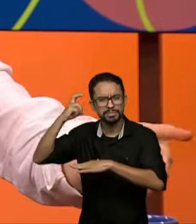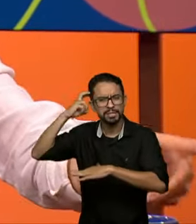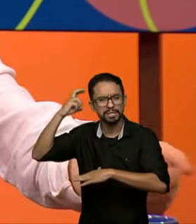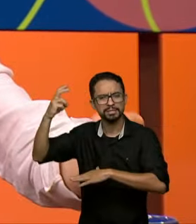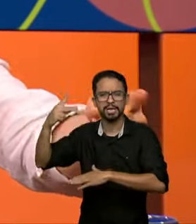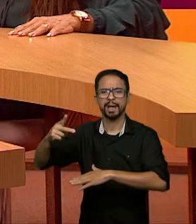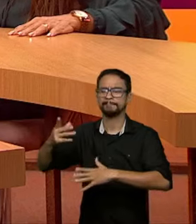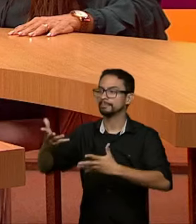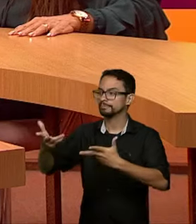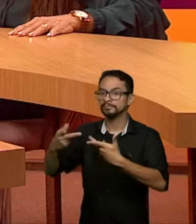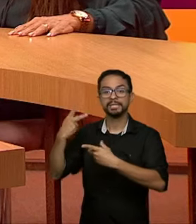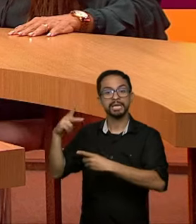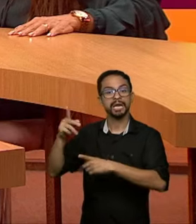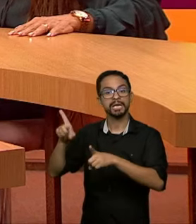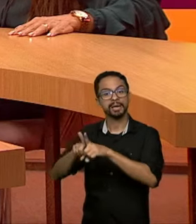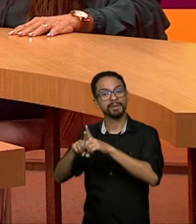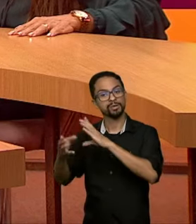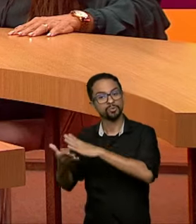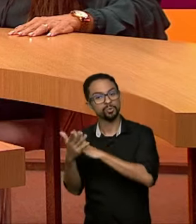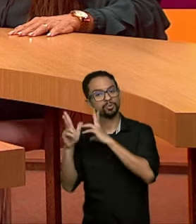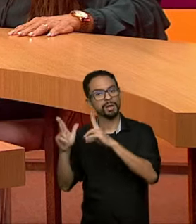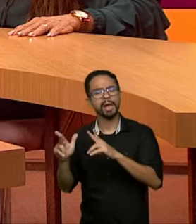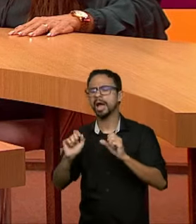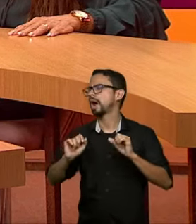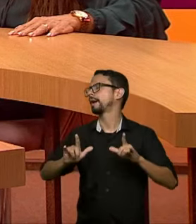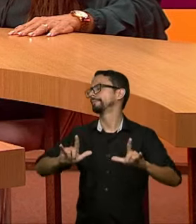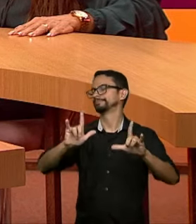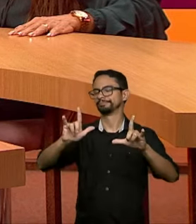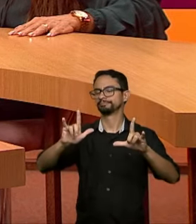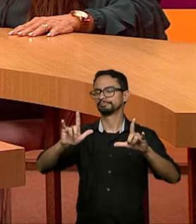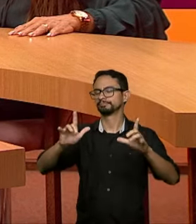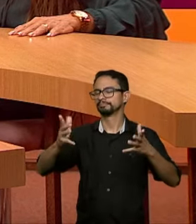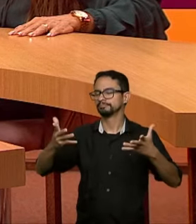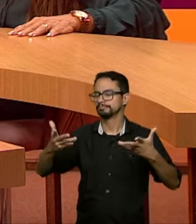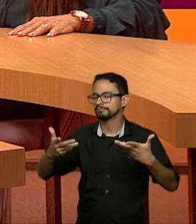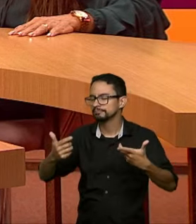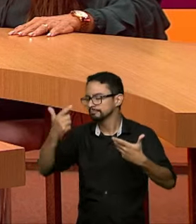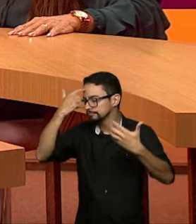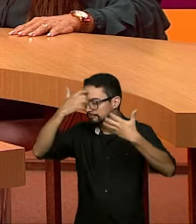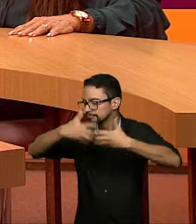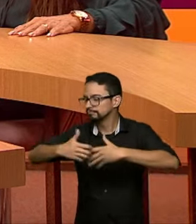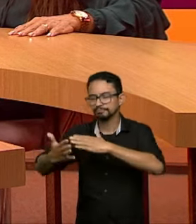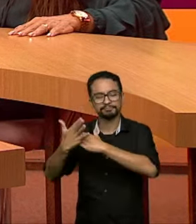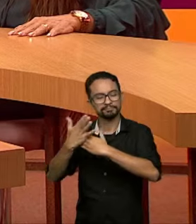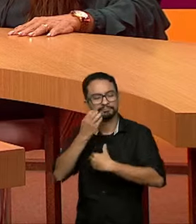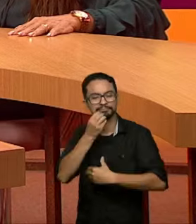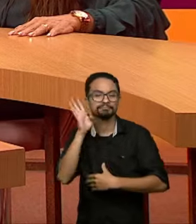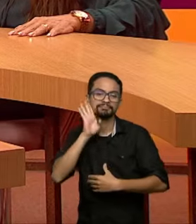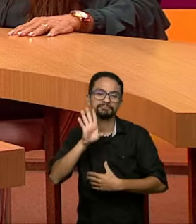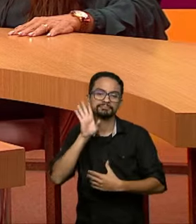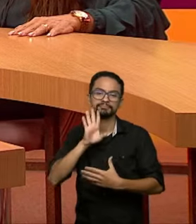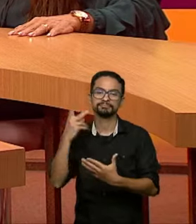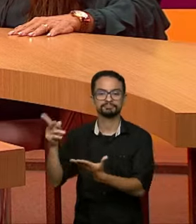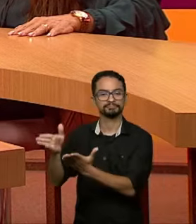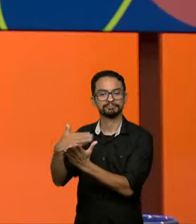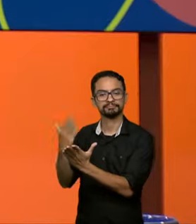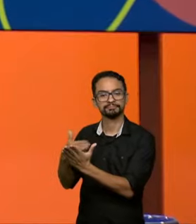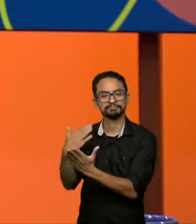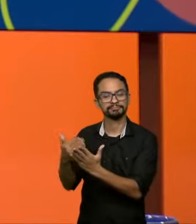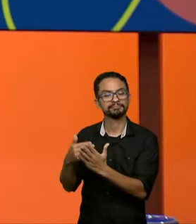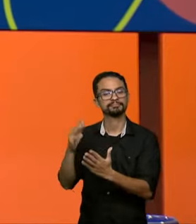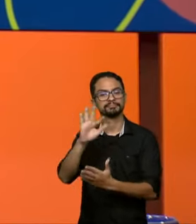uma coisa dela para falar também de dormir e acordar que eu adorei, que é de respiração, de pensamentos, que eu acho muito bacana. Relaxamento. Está no livro dela, de